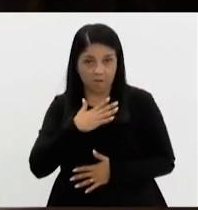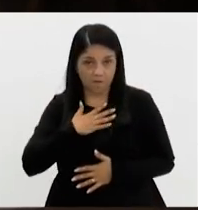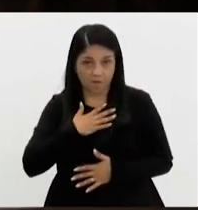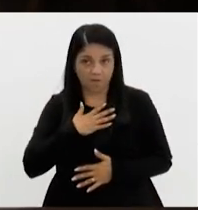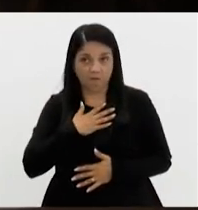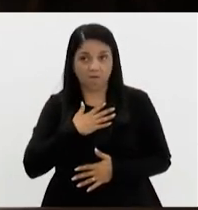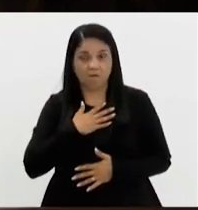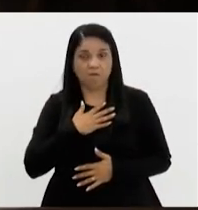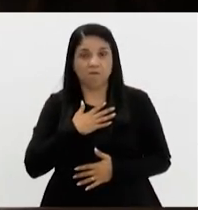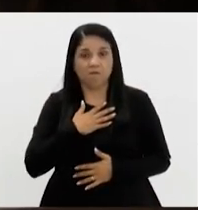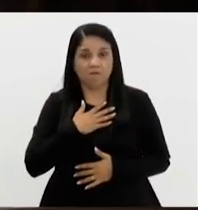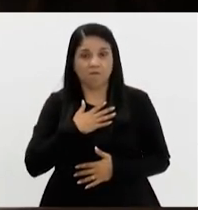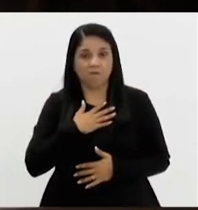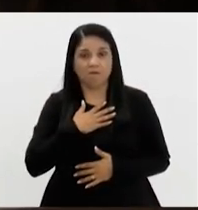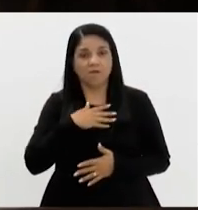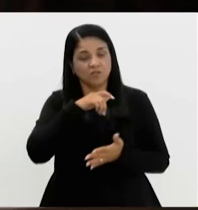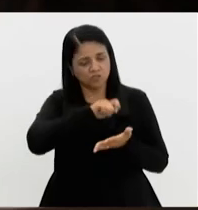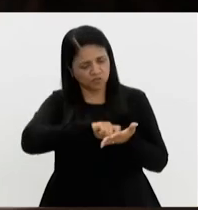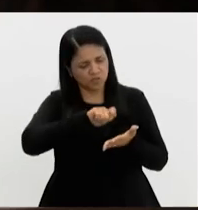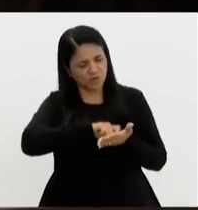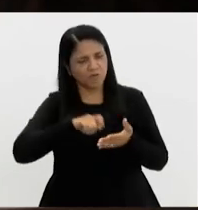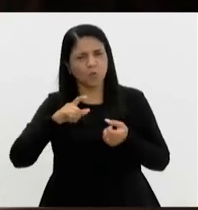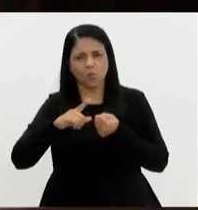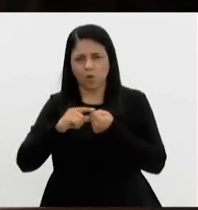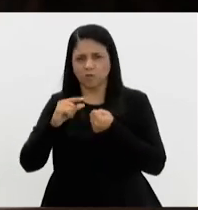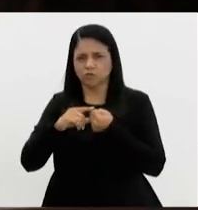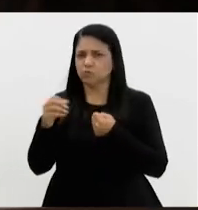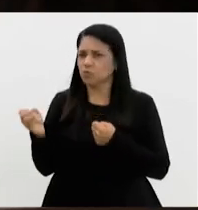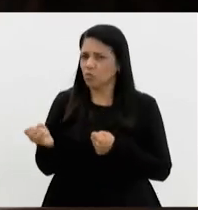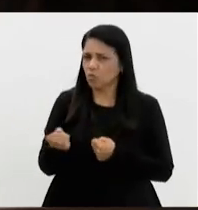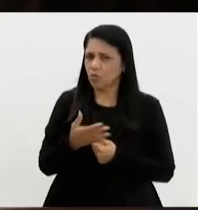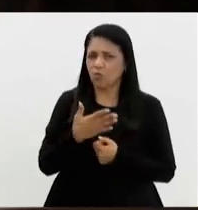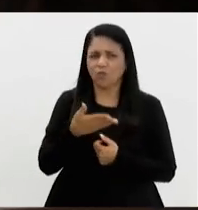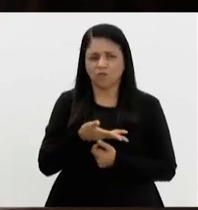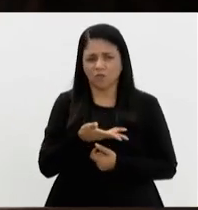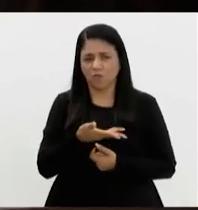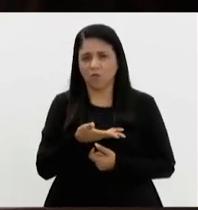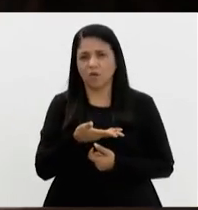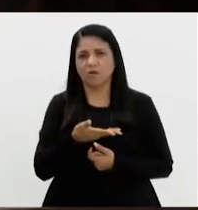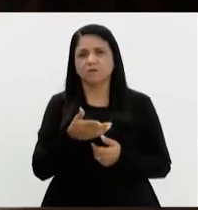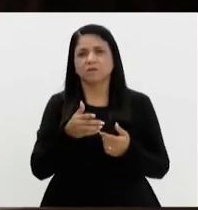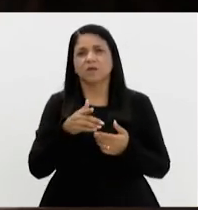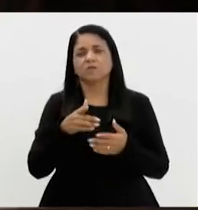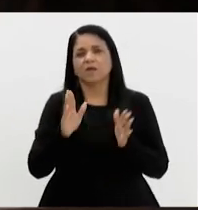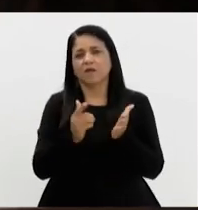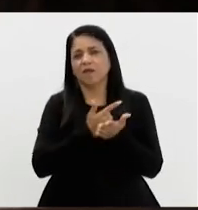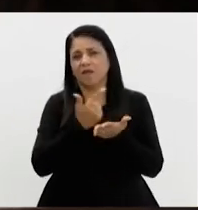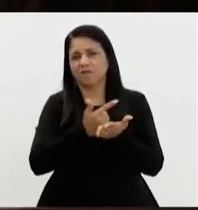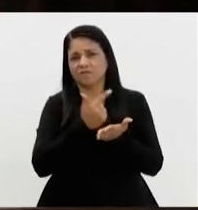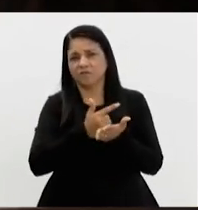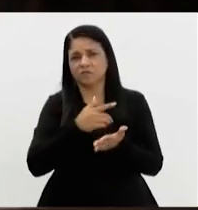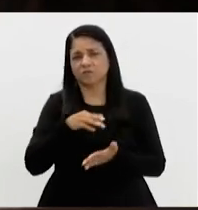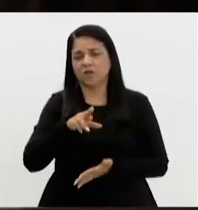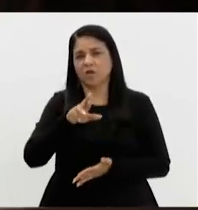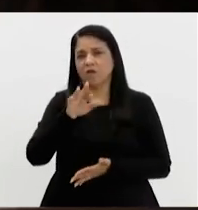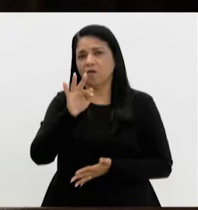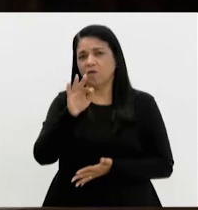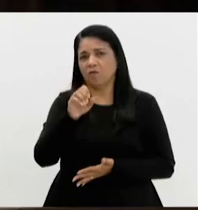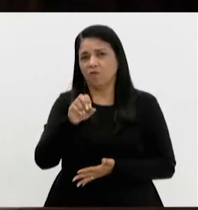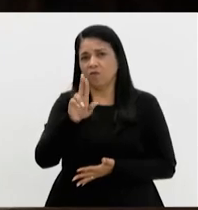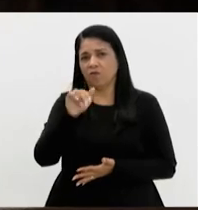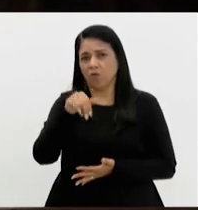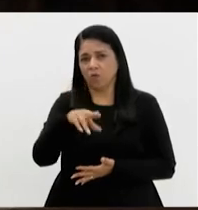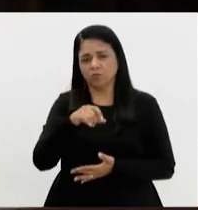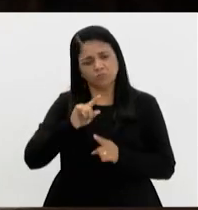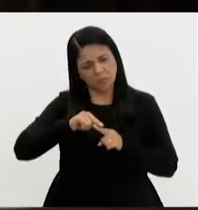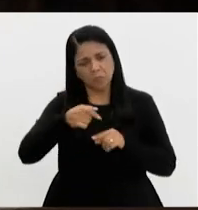inclusive escrevi inclusive um artigo muito recente sobre isso Professor Márcio que saiu na fórum direito público posso até depois compartilhar